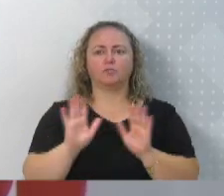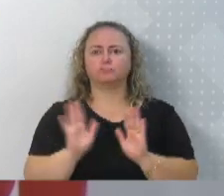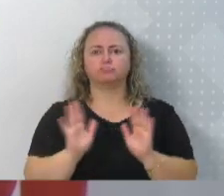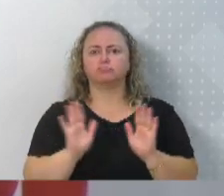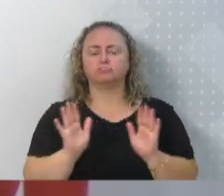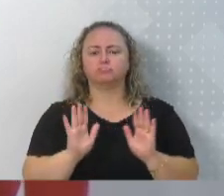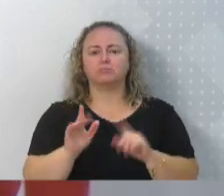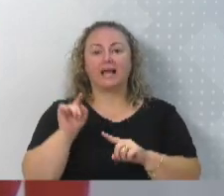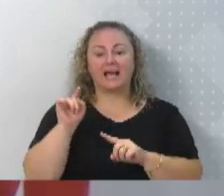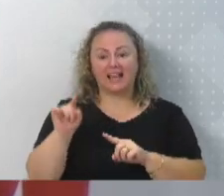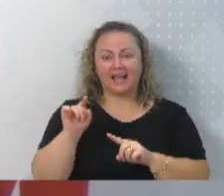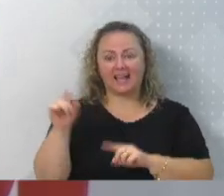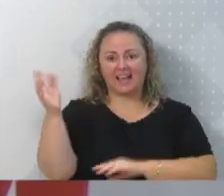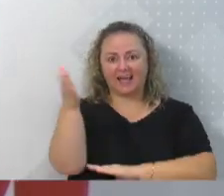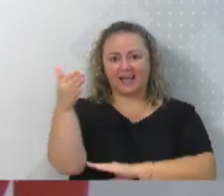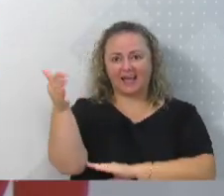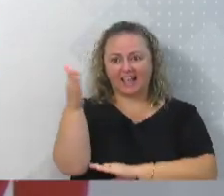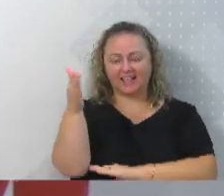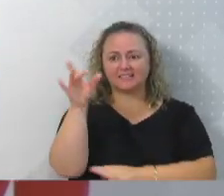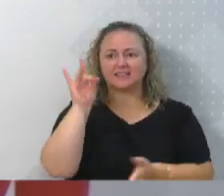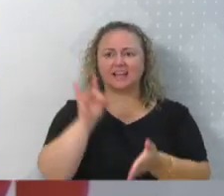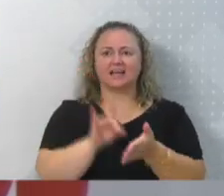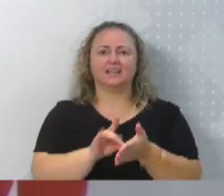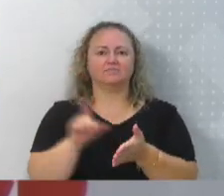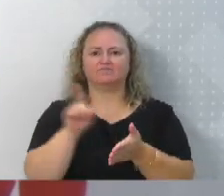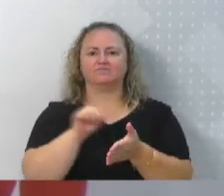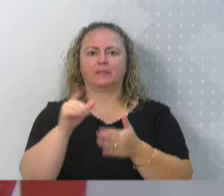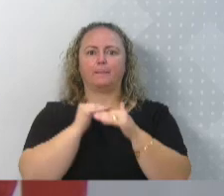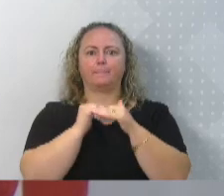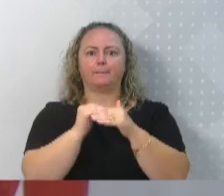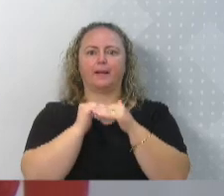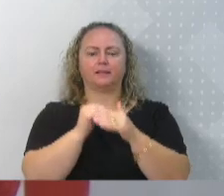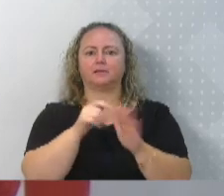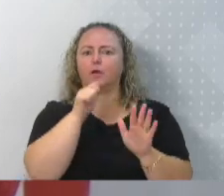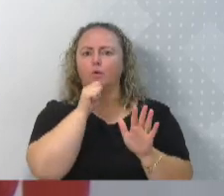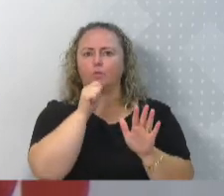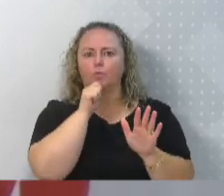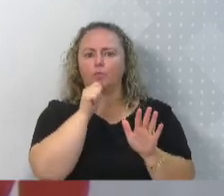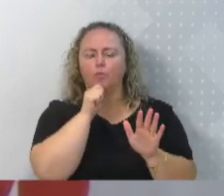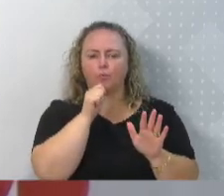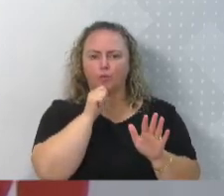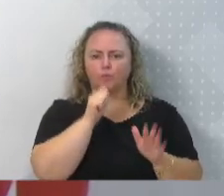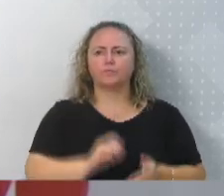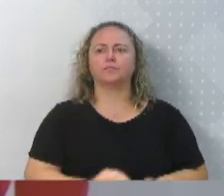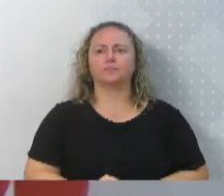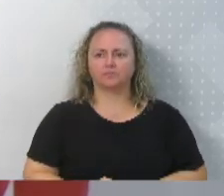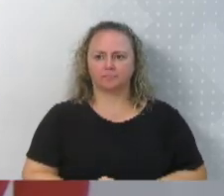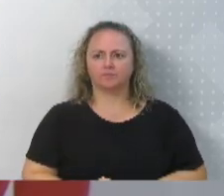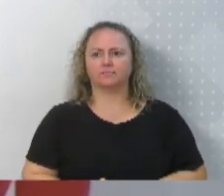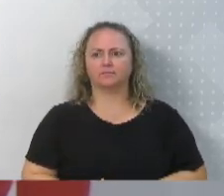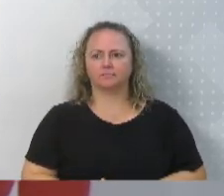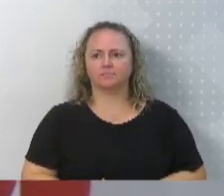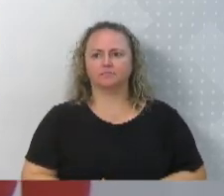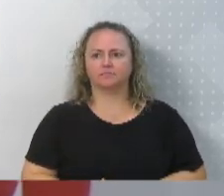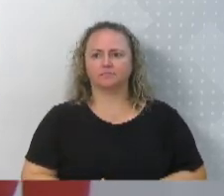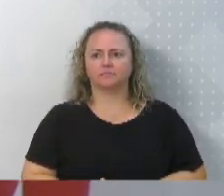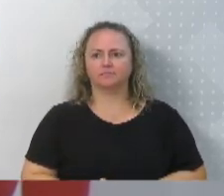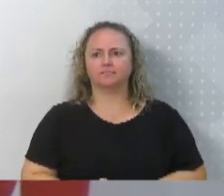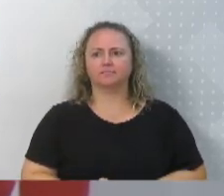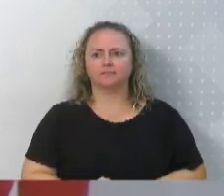eles entendem que essa bandeira ela não tá adequada aos padrões né que seria dignos de uma bandeira do Brasil